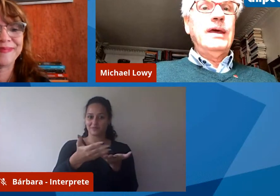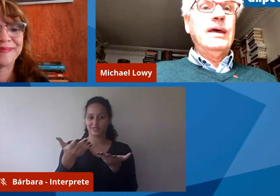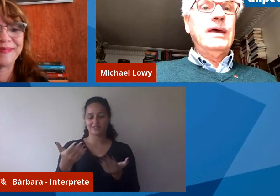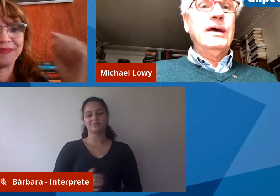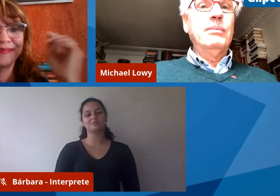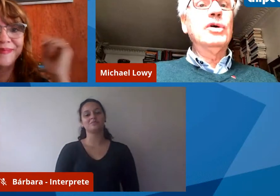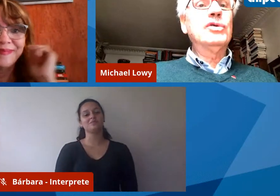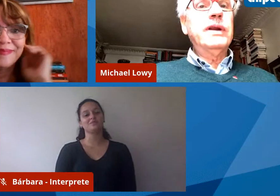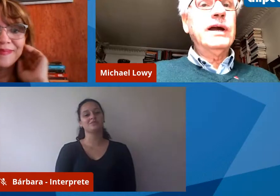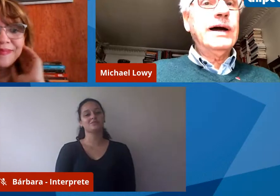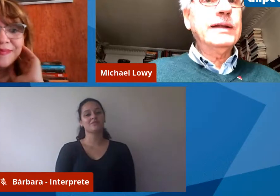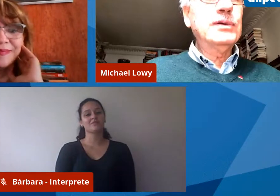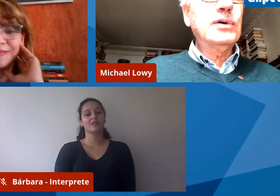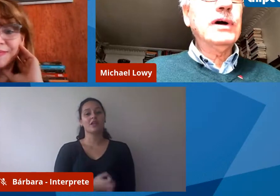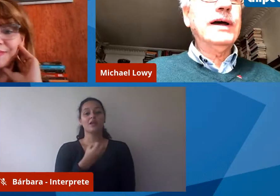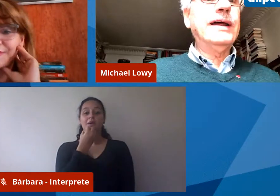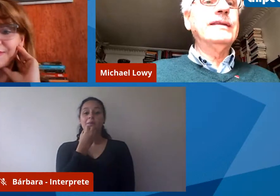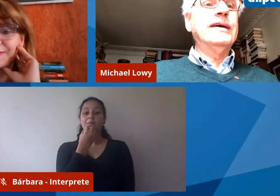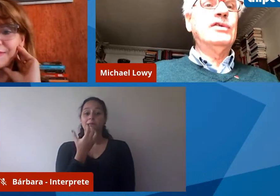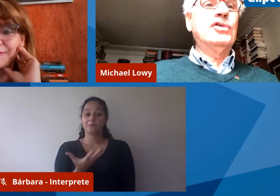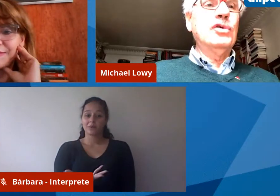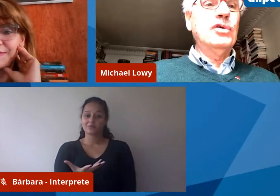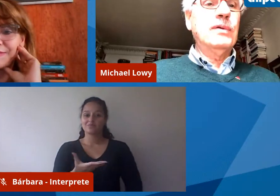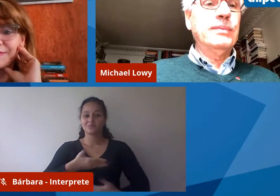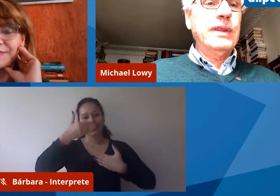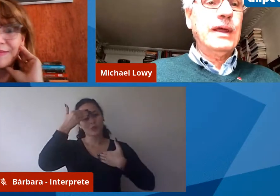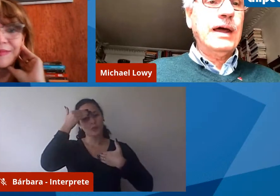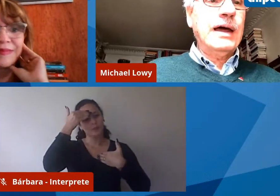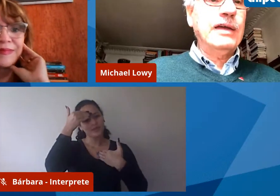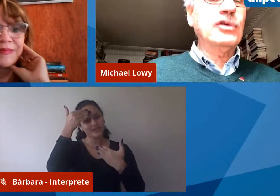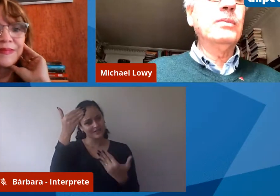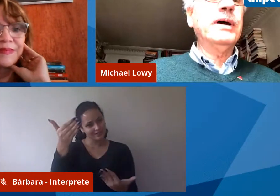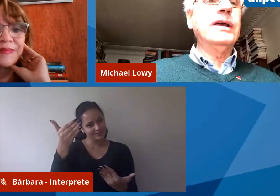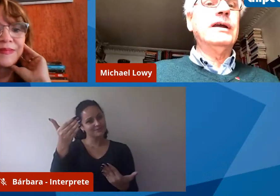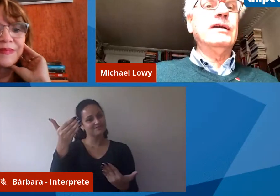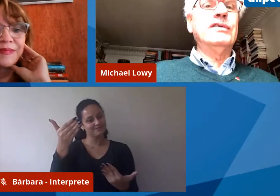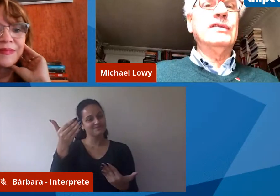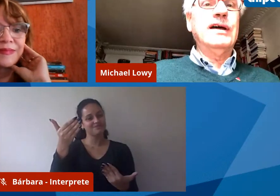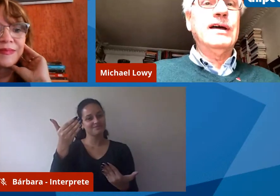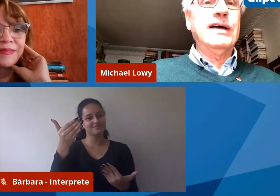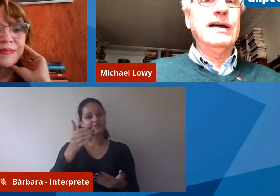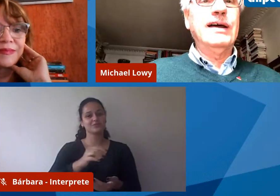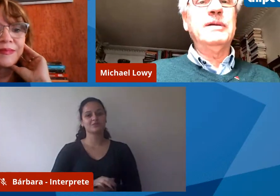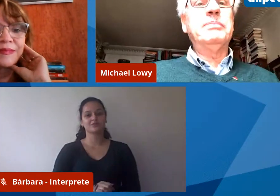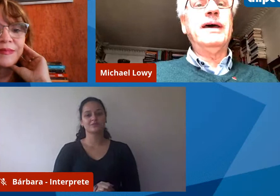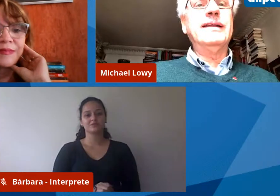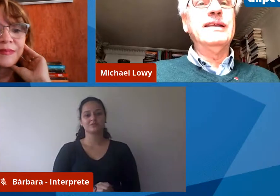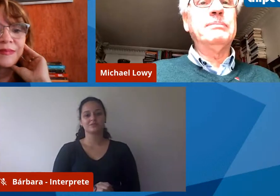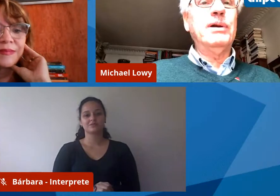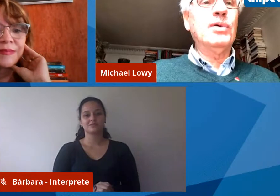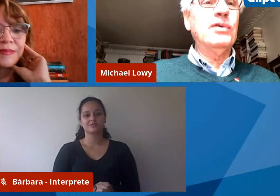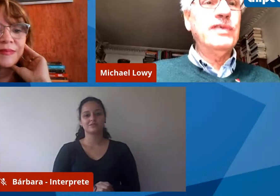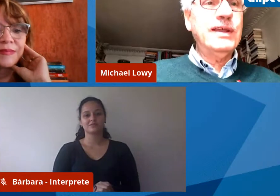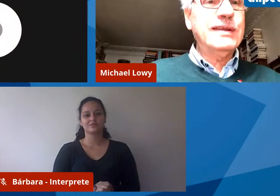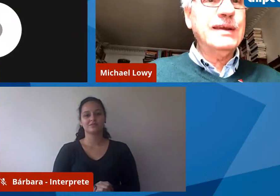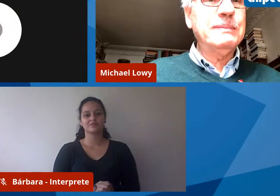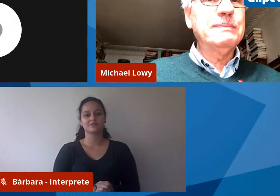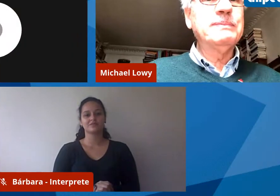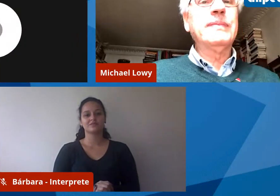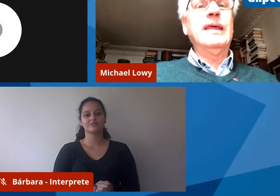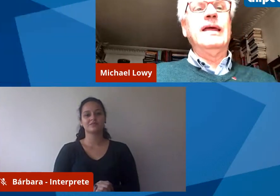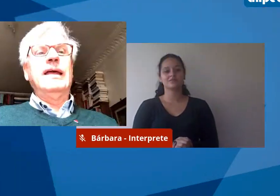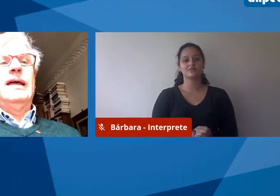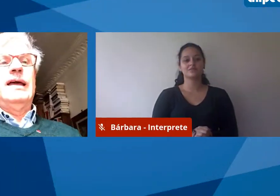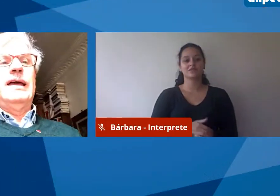Bom, muito obrigado. Agradeço às companheiras da PED pelo